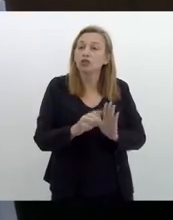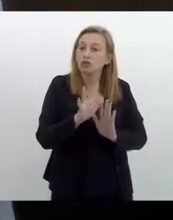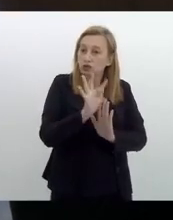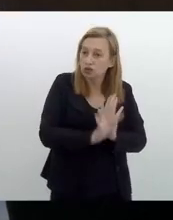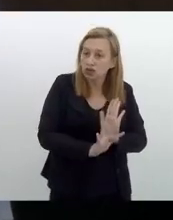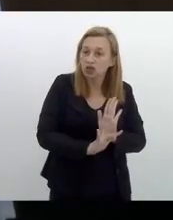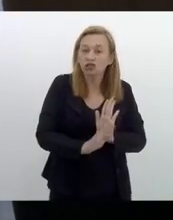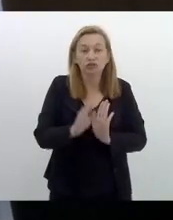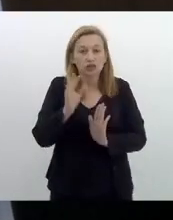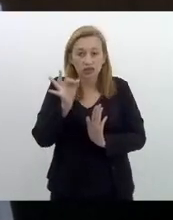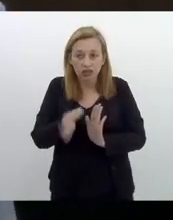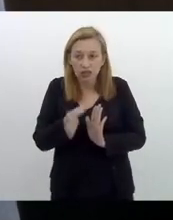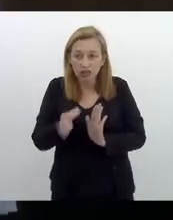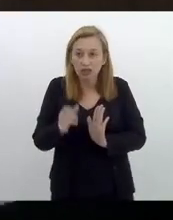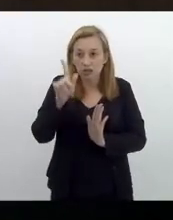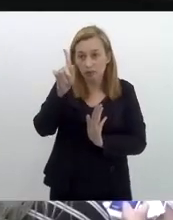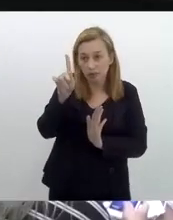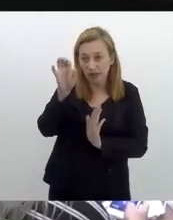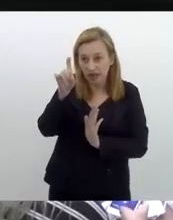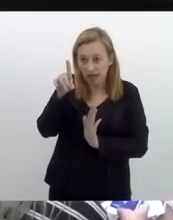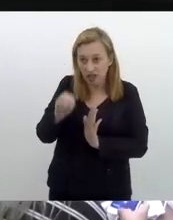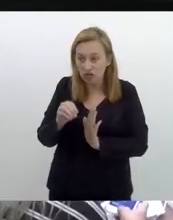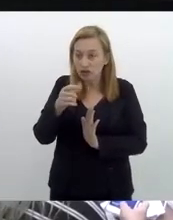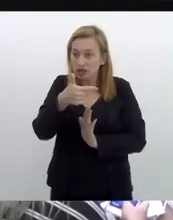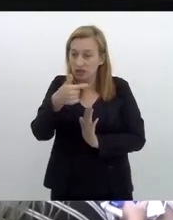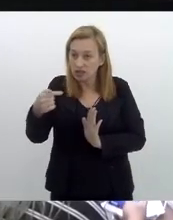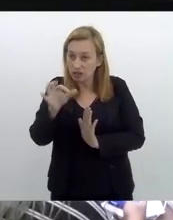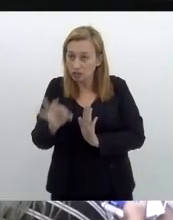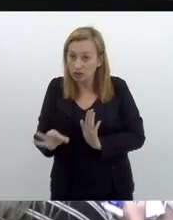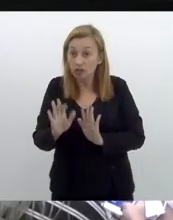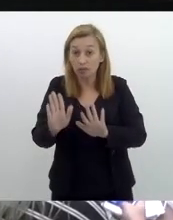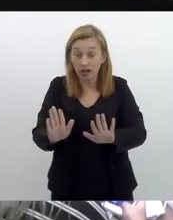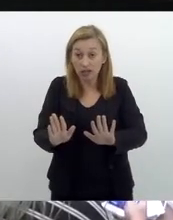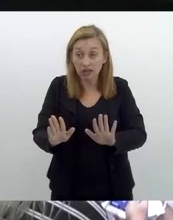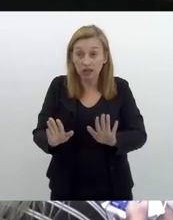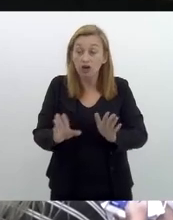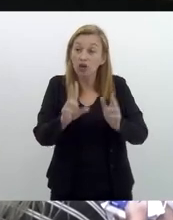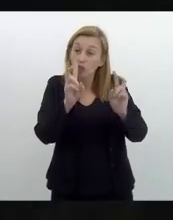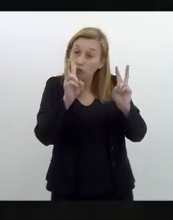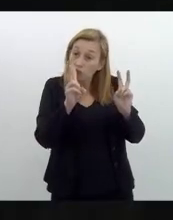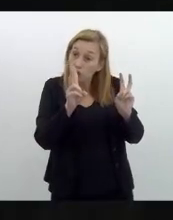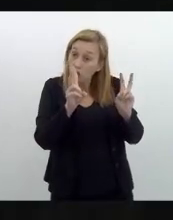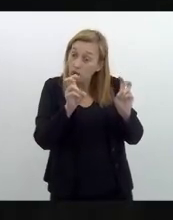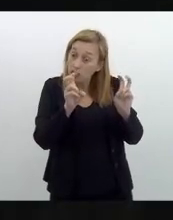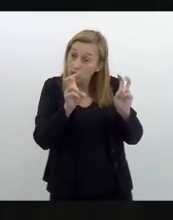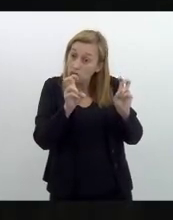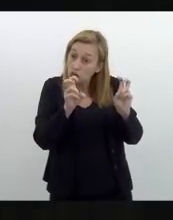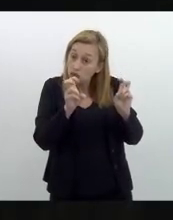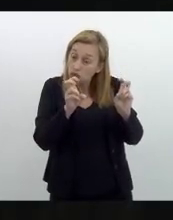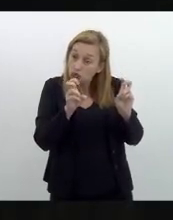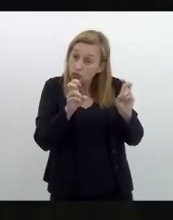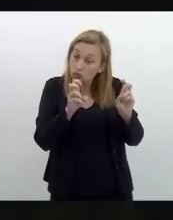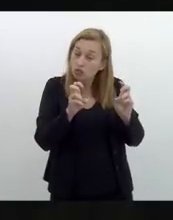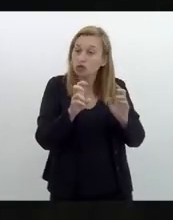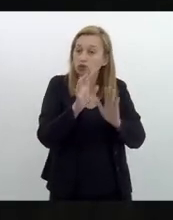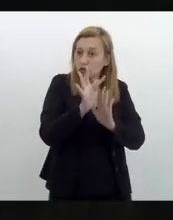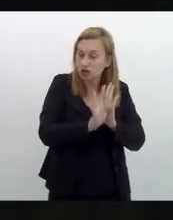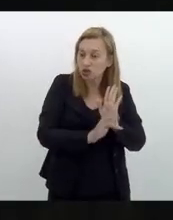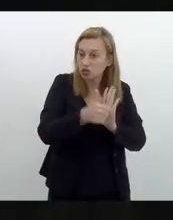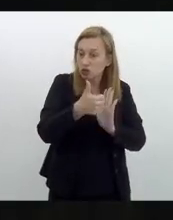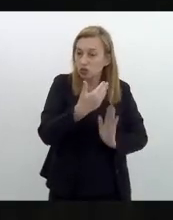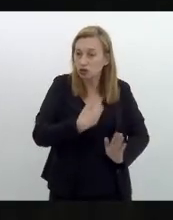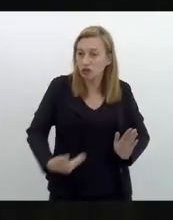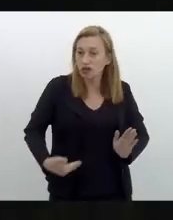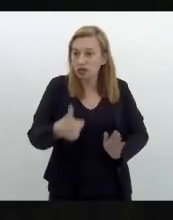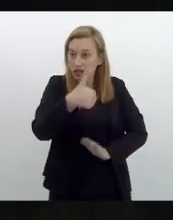de 17% só dizer o seguinte a matéria do governo vem com 100% eu mesmo sou autor de 17%